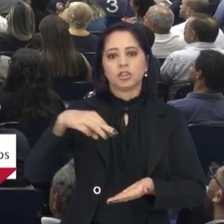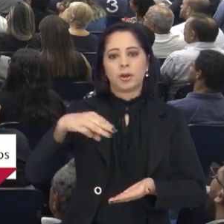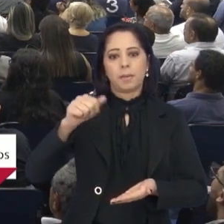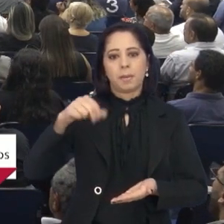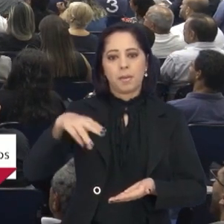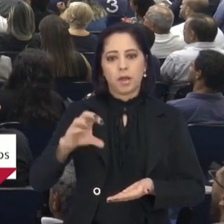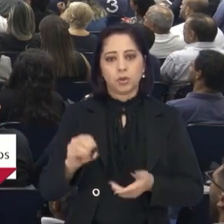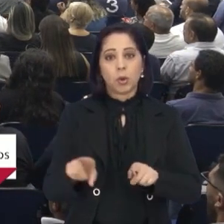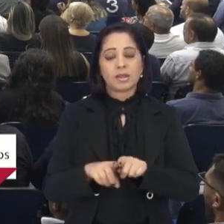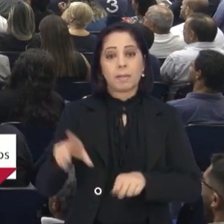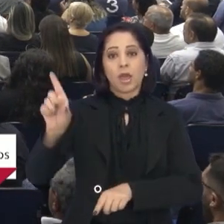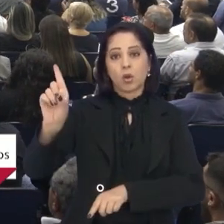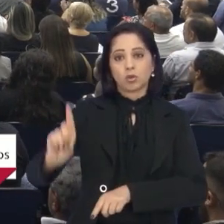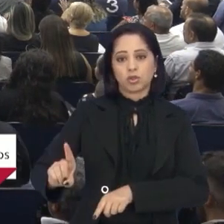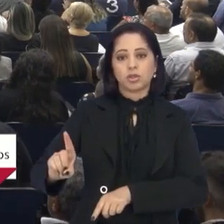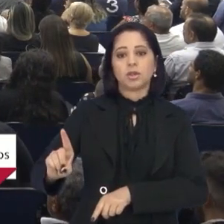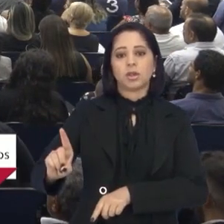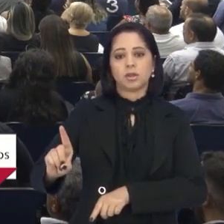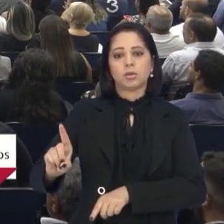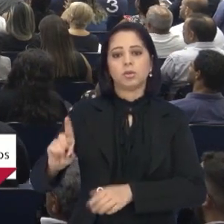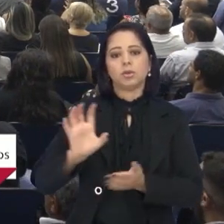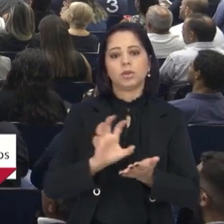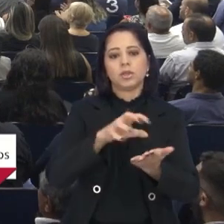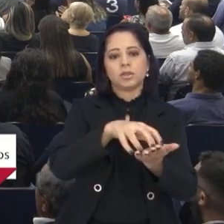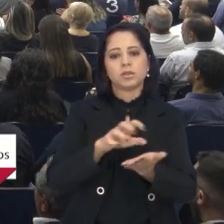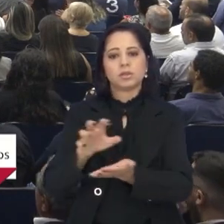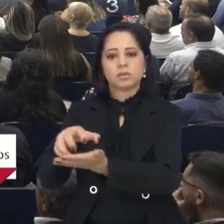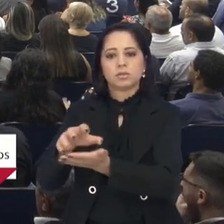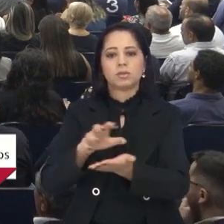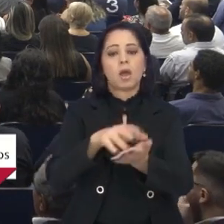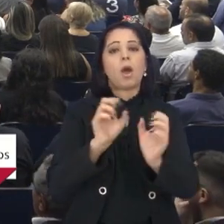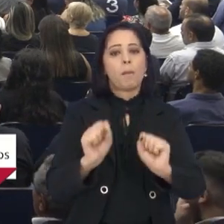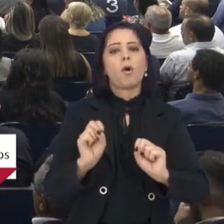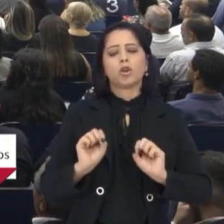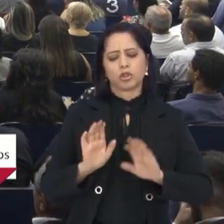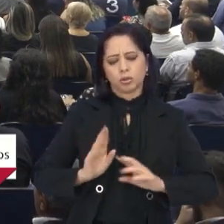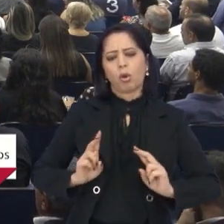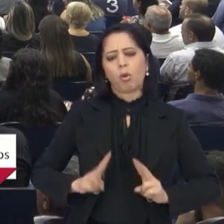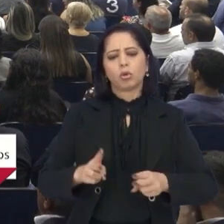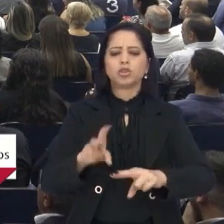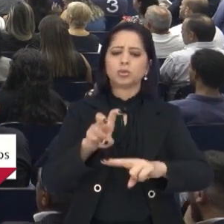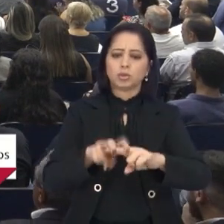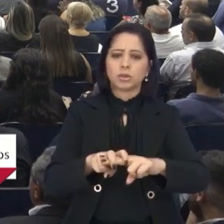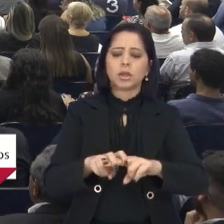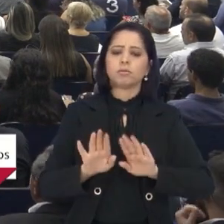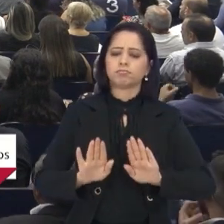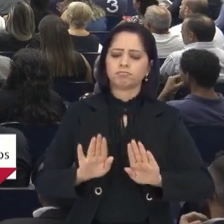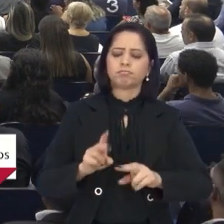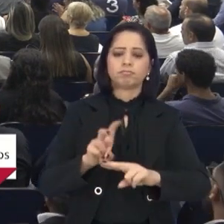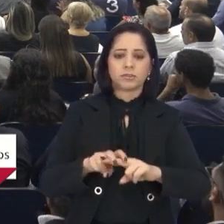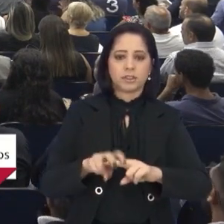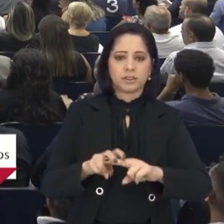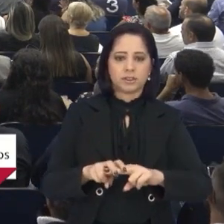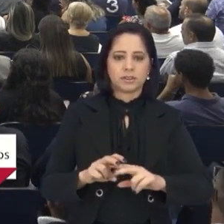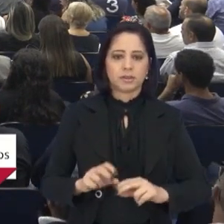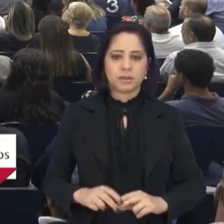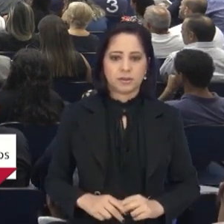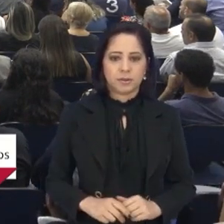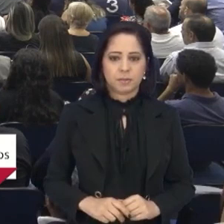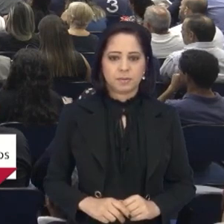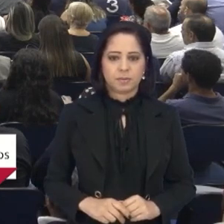também os diretores das nossas unidades regionais fica conosco o Mário Milani fica conosco também a sibelle